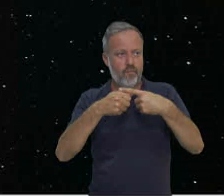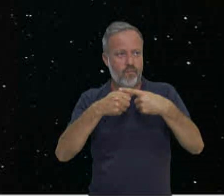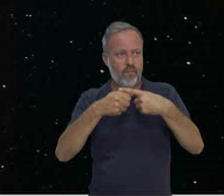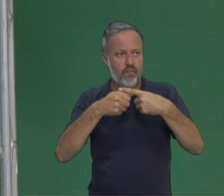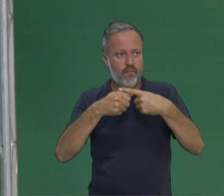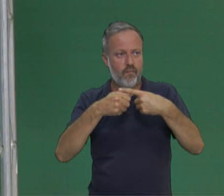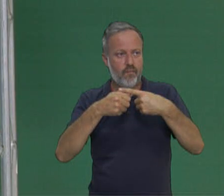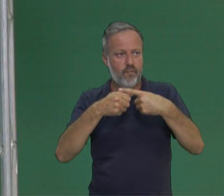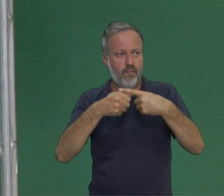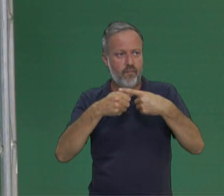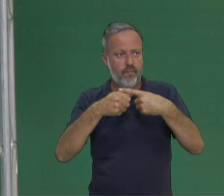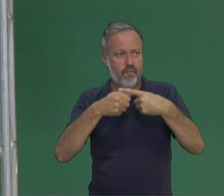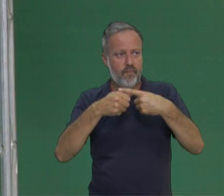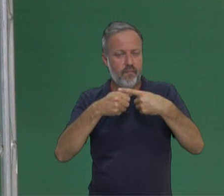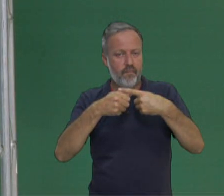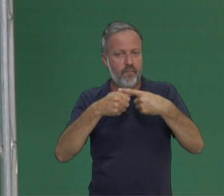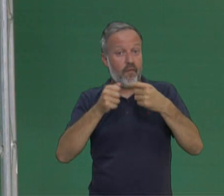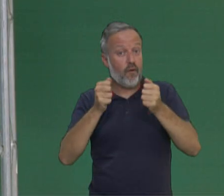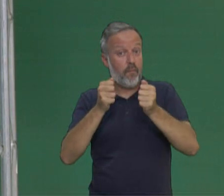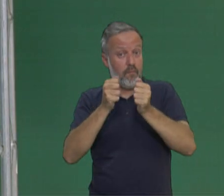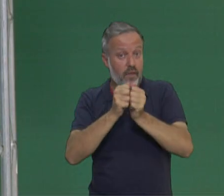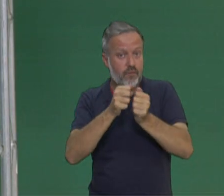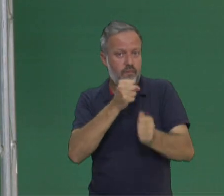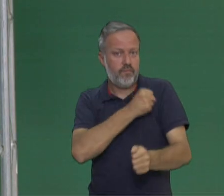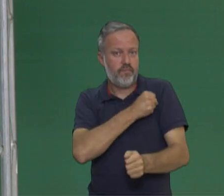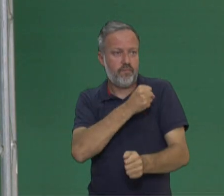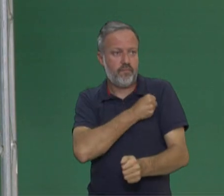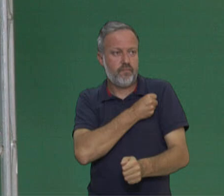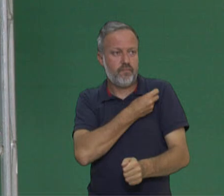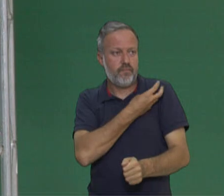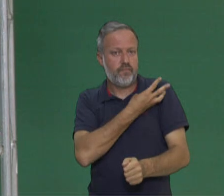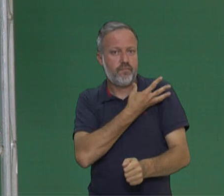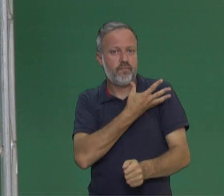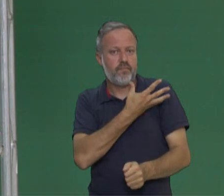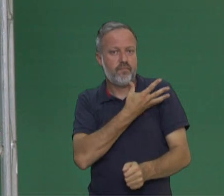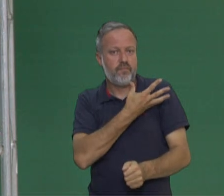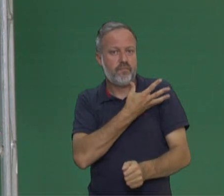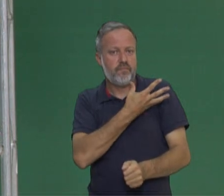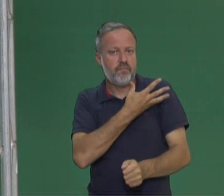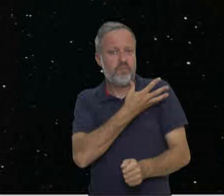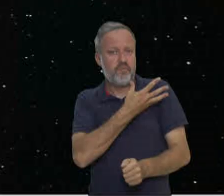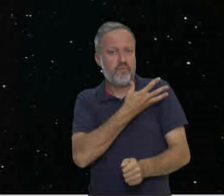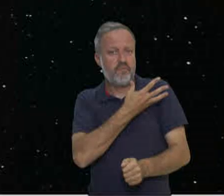Átomos com o mesmo número atômico são chamados